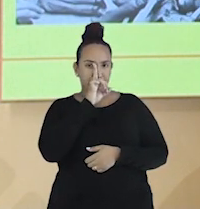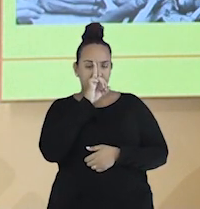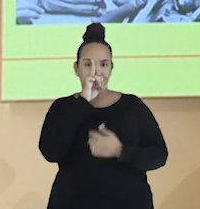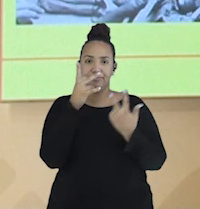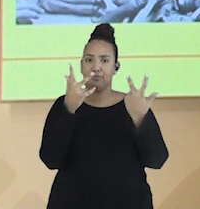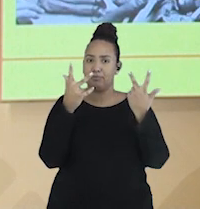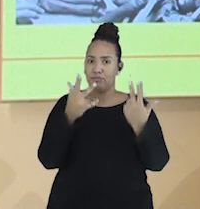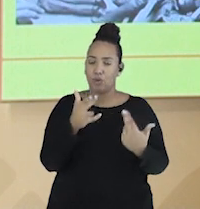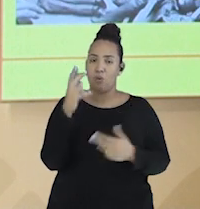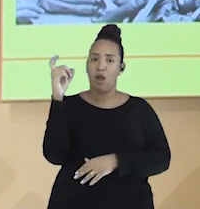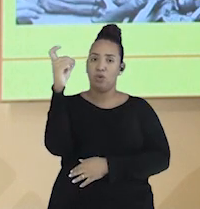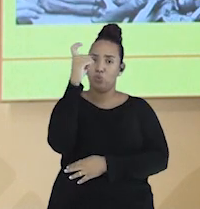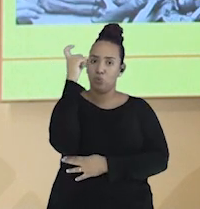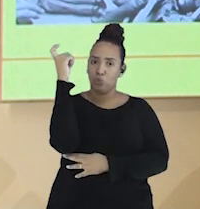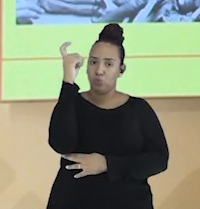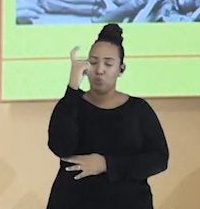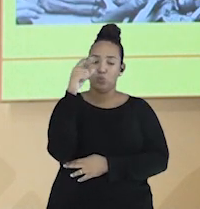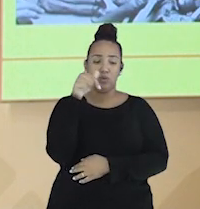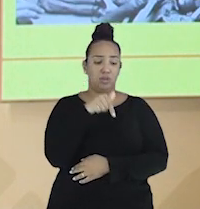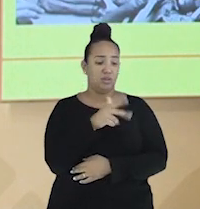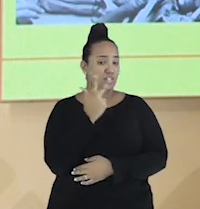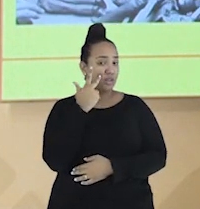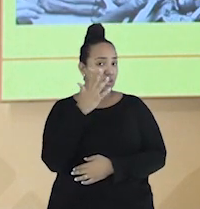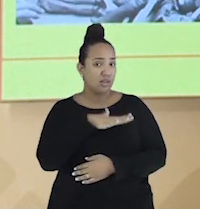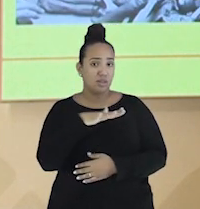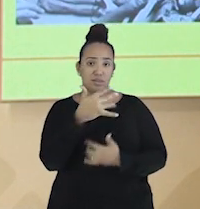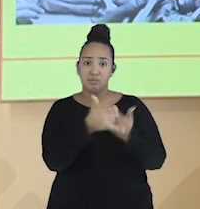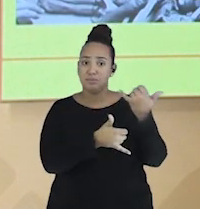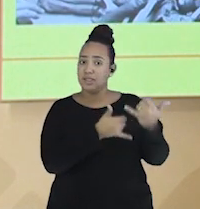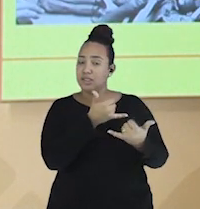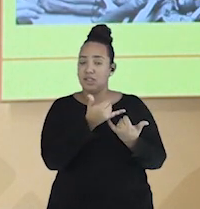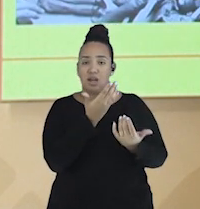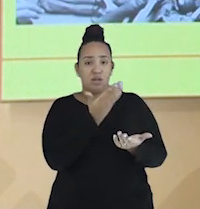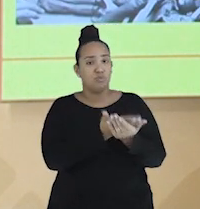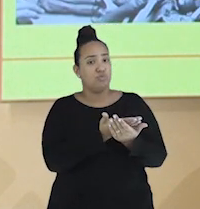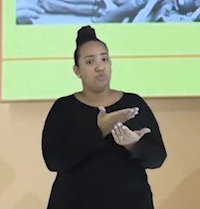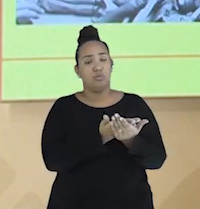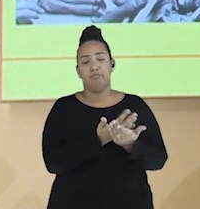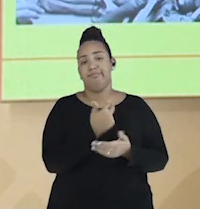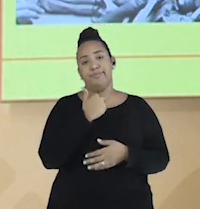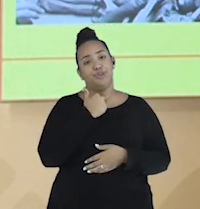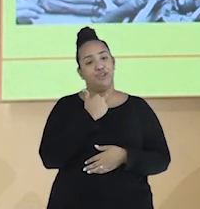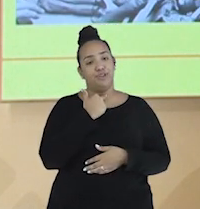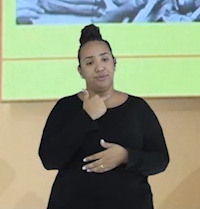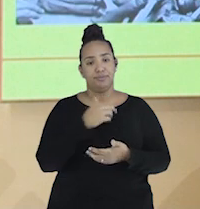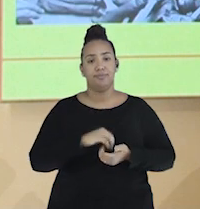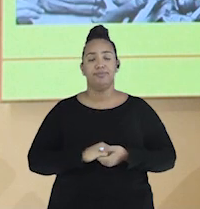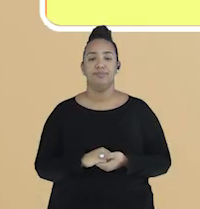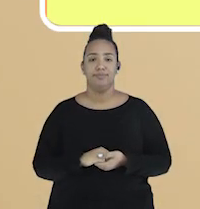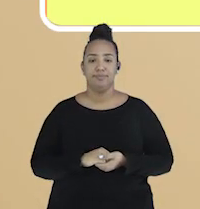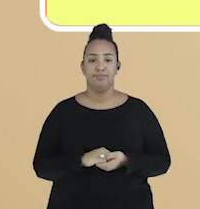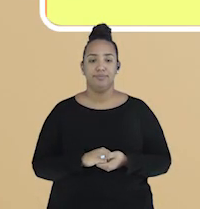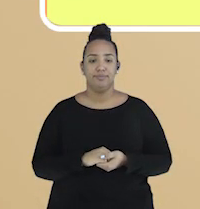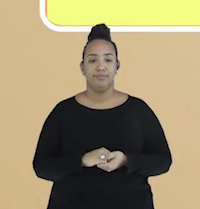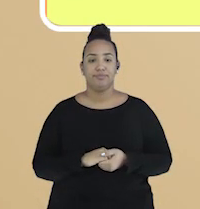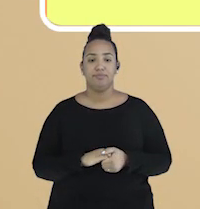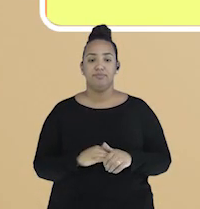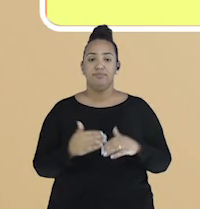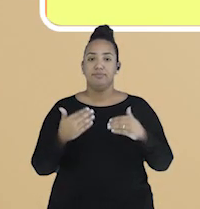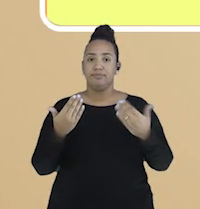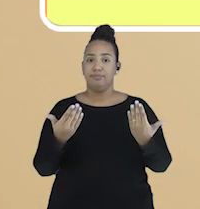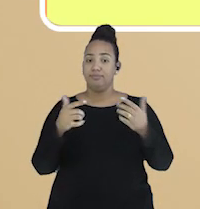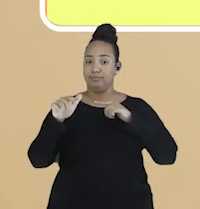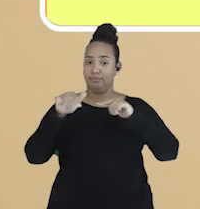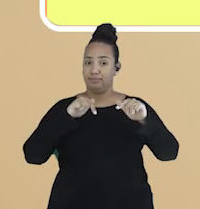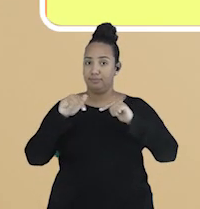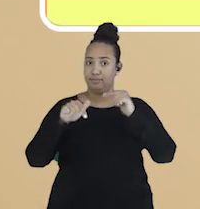como os adultos e perdendo a infância, sem direito a estudar ou brincar. As condições de